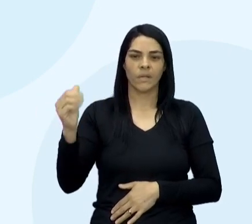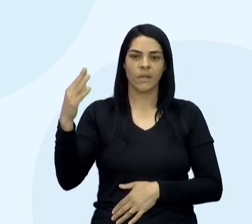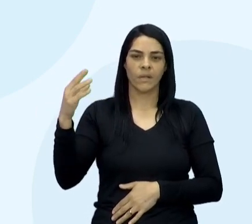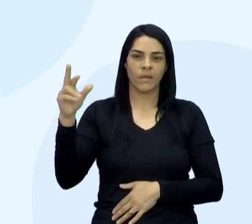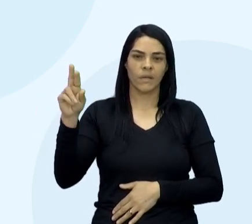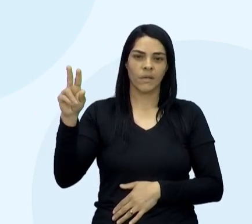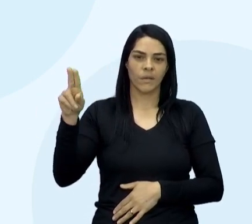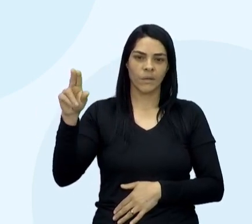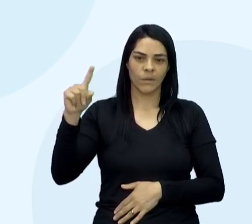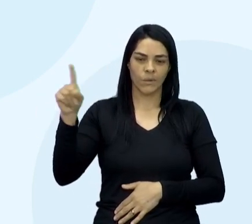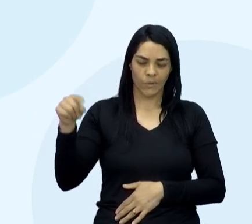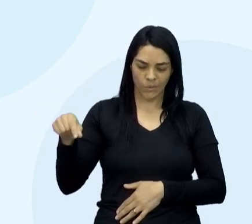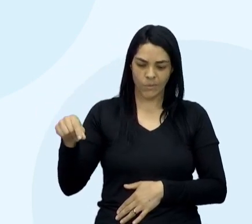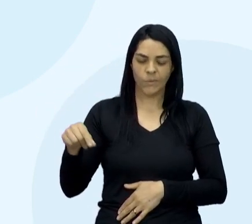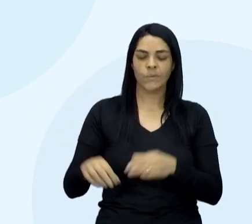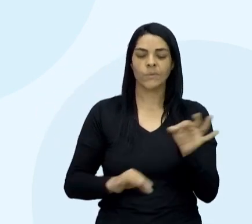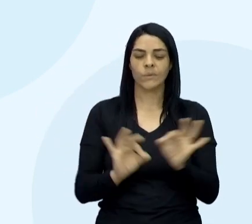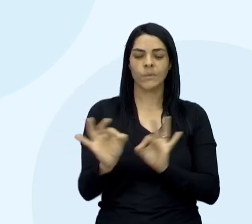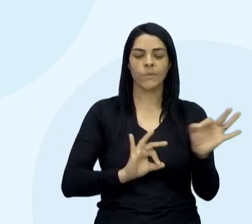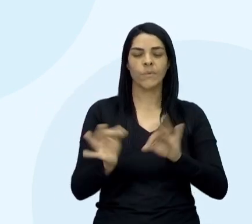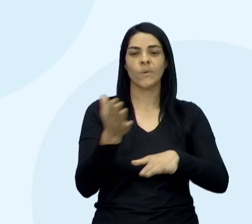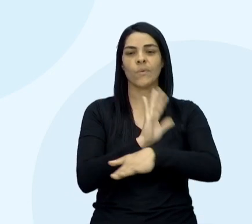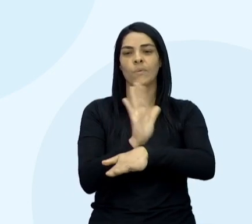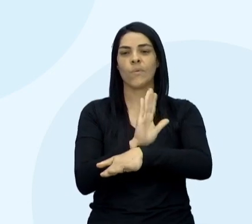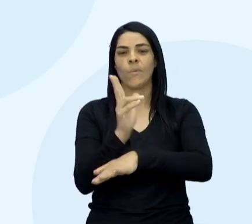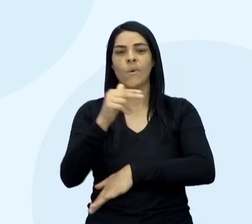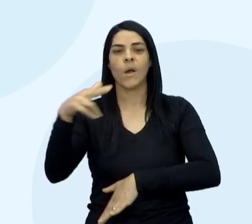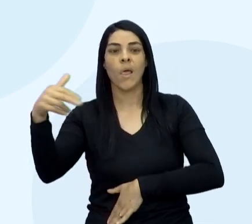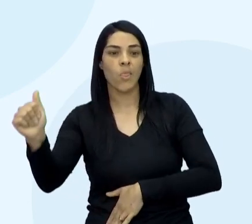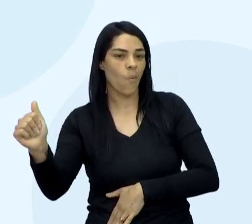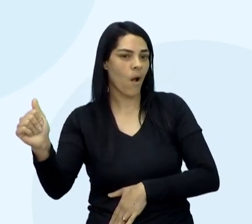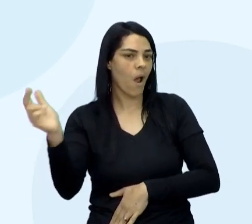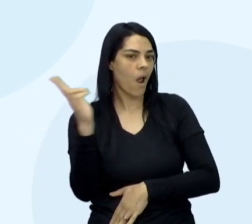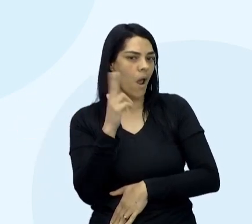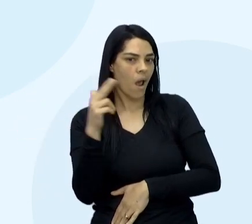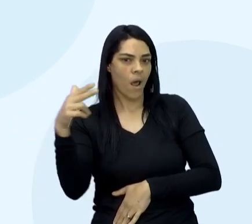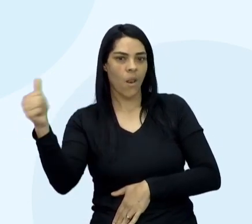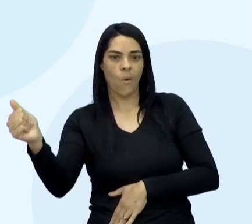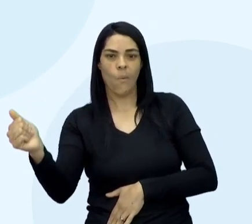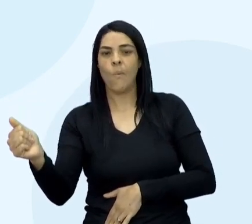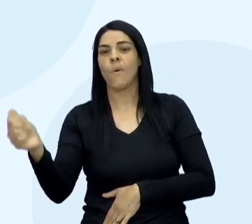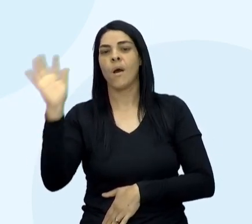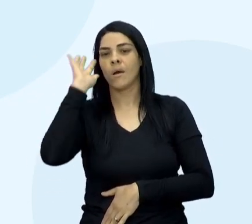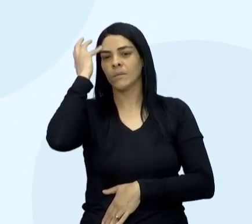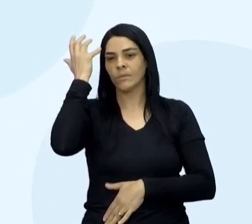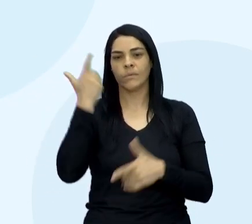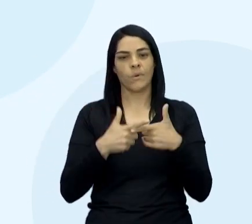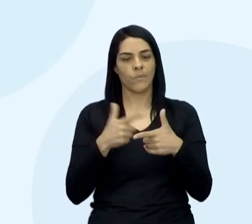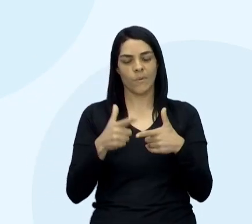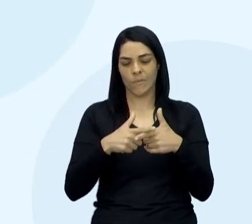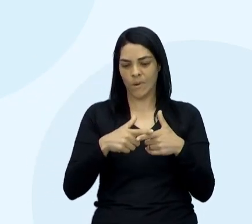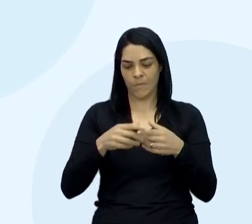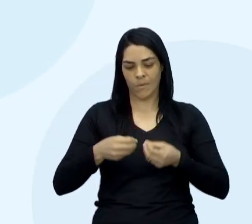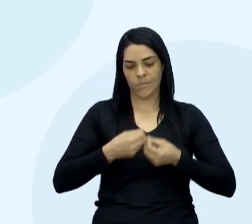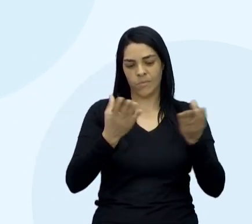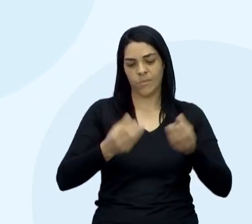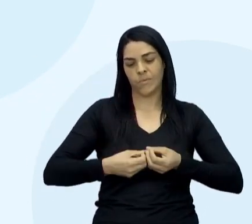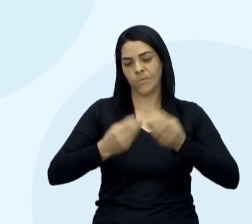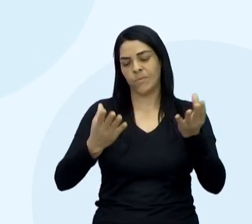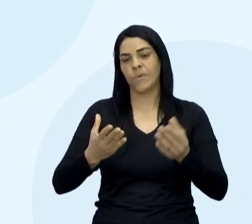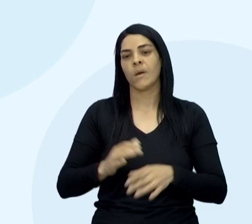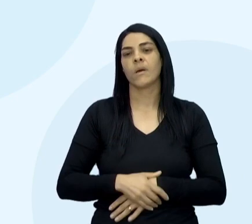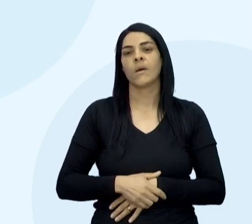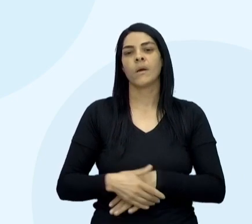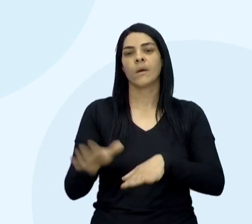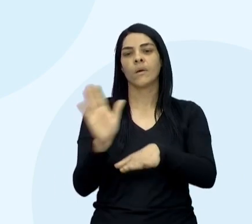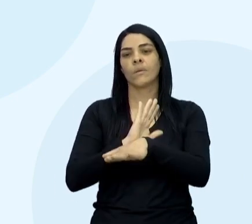espetacular, produziu alguns filmes, nunca conseguiu resolver o problema da distribuição de seus filmes e foi à